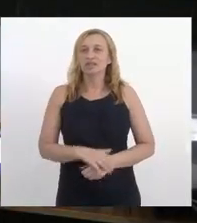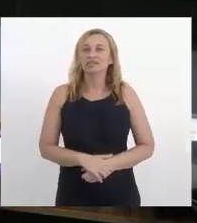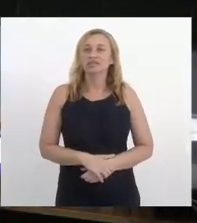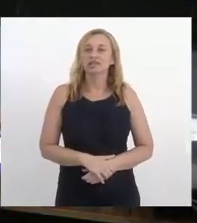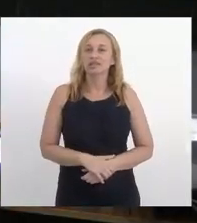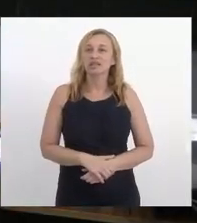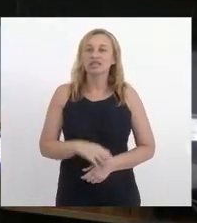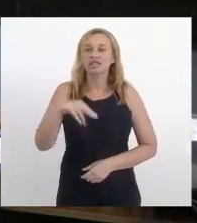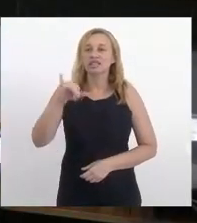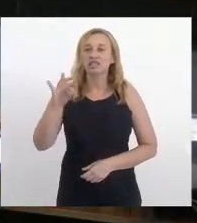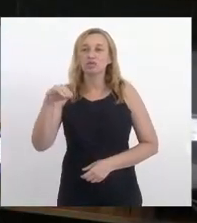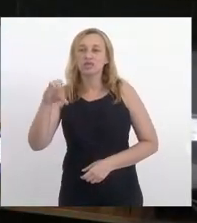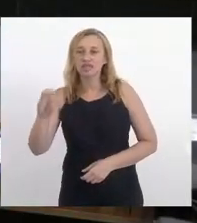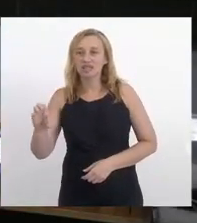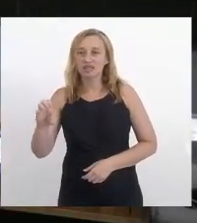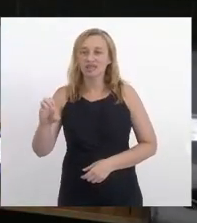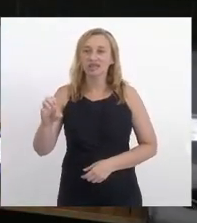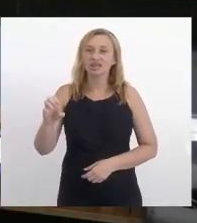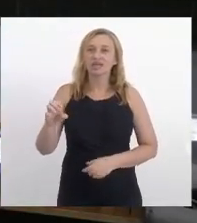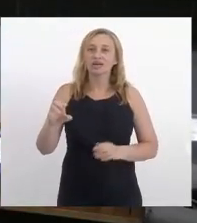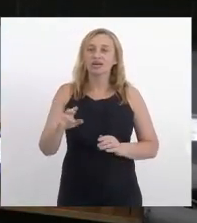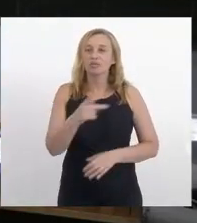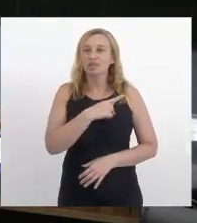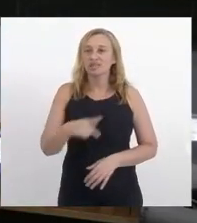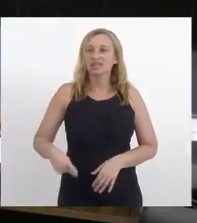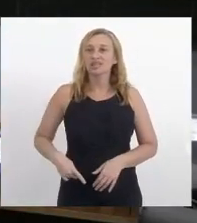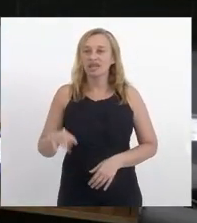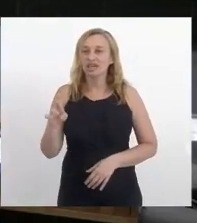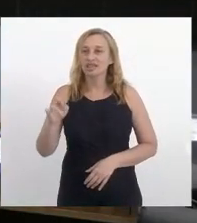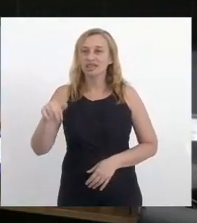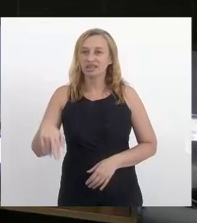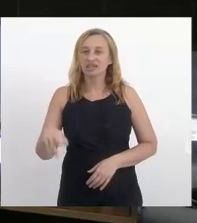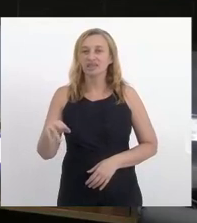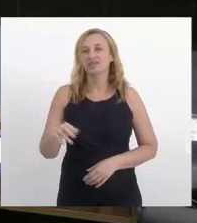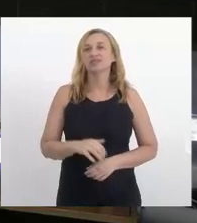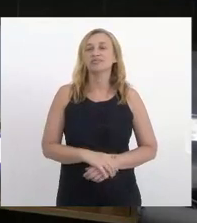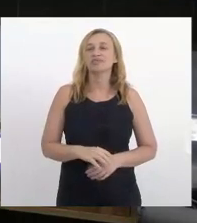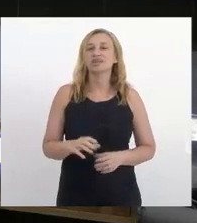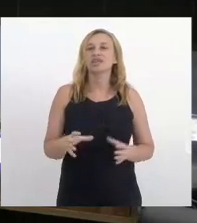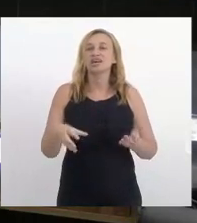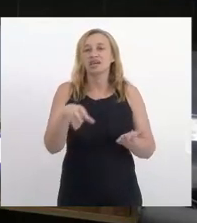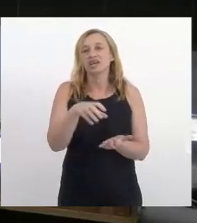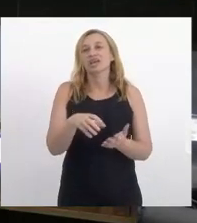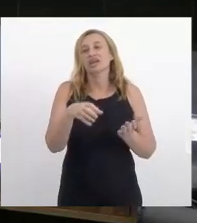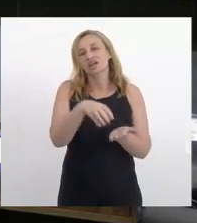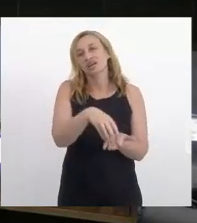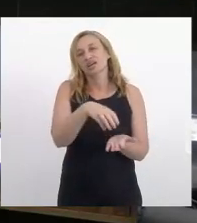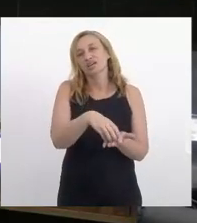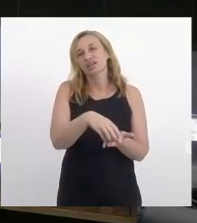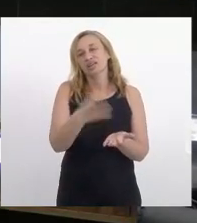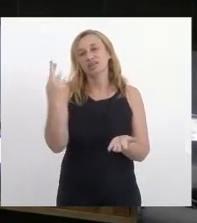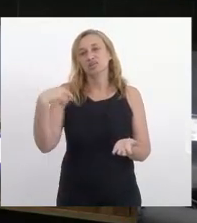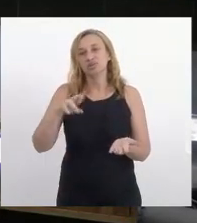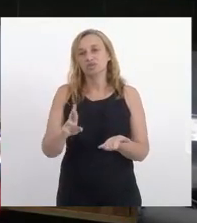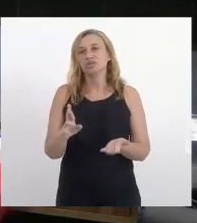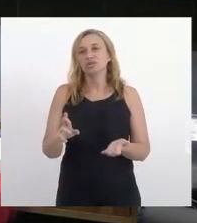Nilce Nayara Nascimento, presidente da Renafro Saúde, Rede Nacional das Religiões Afro-Brasileiras de Saúde.